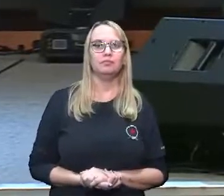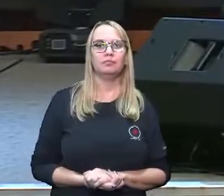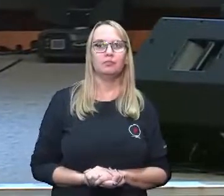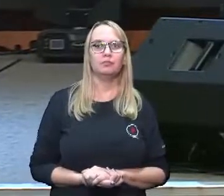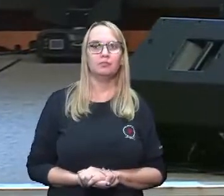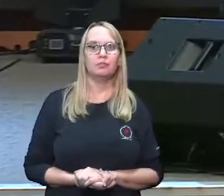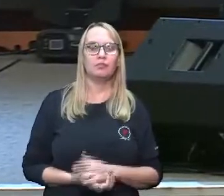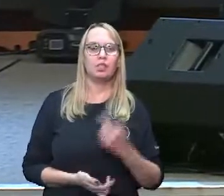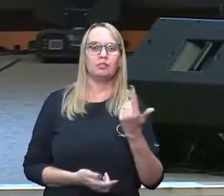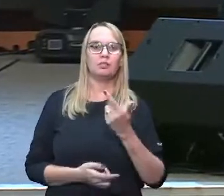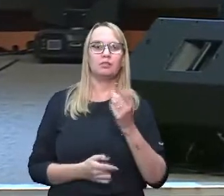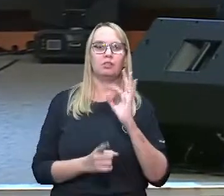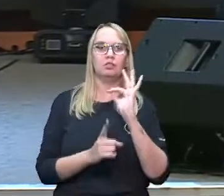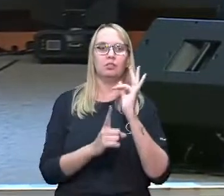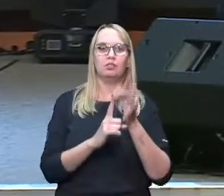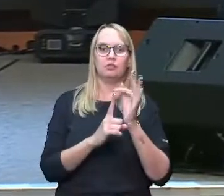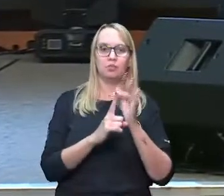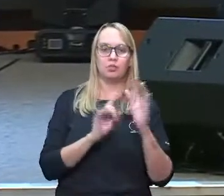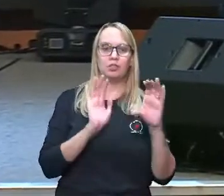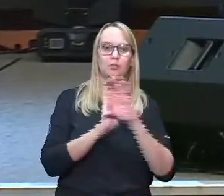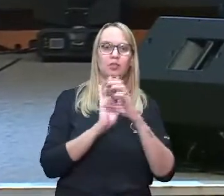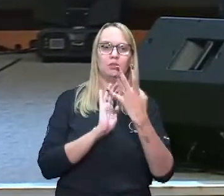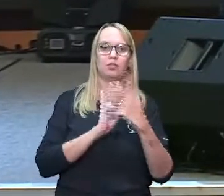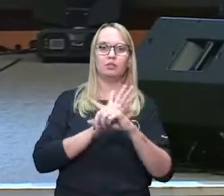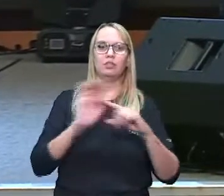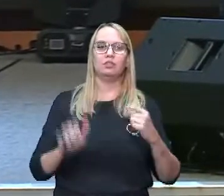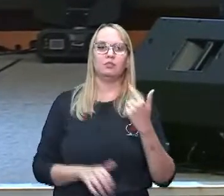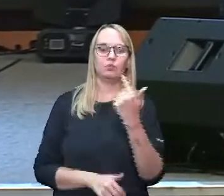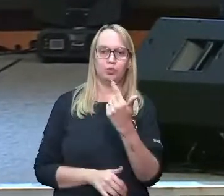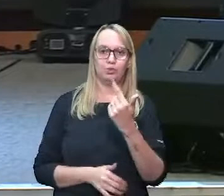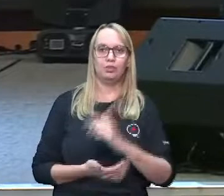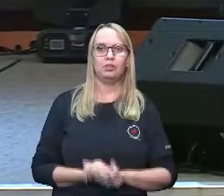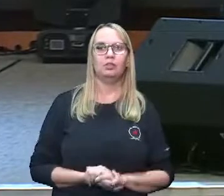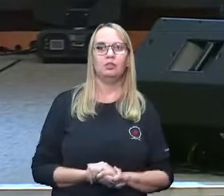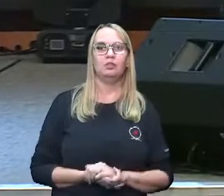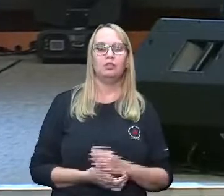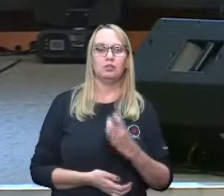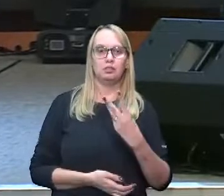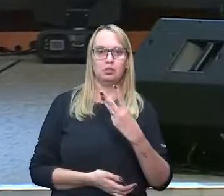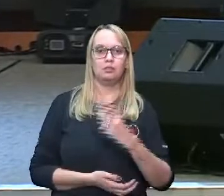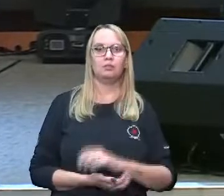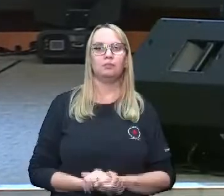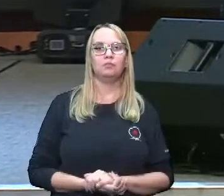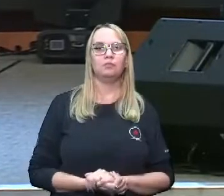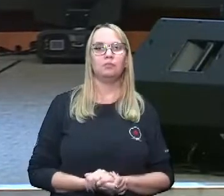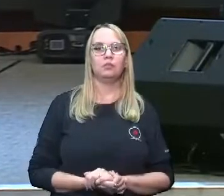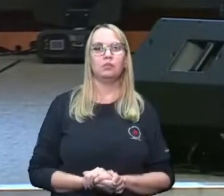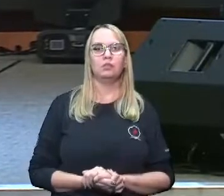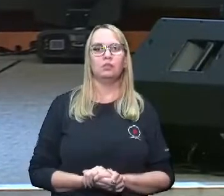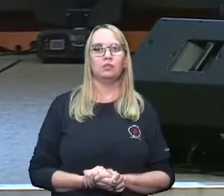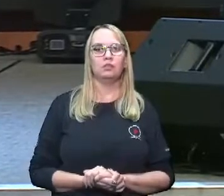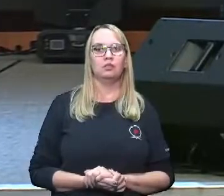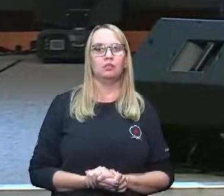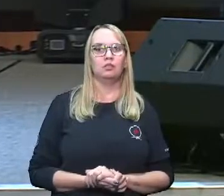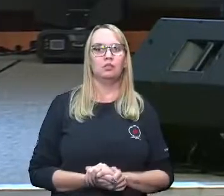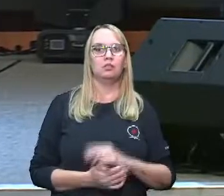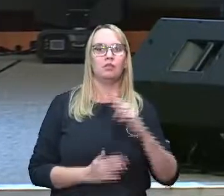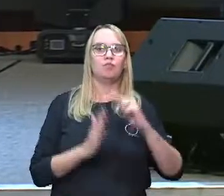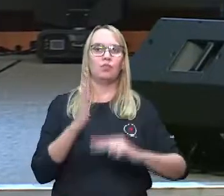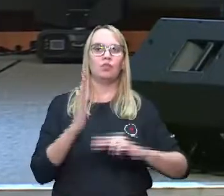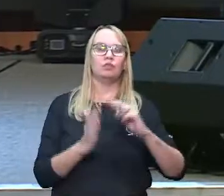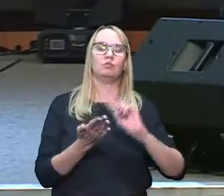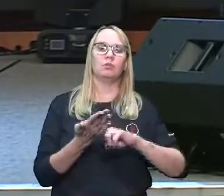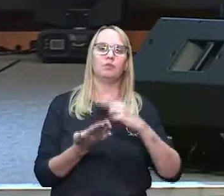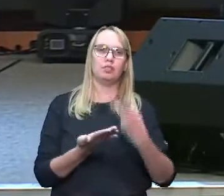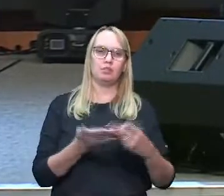2 Timóteo 4, versículo 2 e 3. Eu vou ler na nova tradução da linguagem de hoje para ficar mais